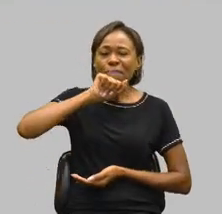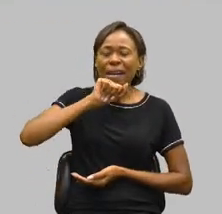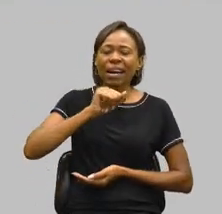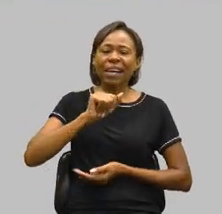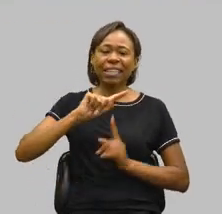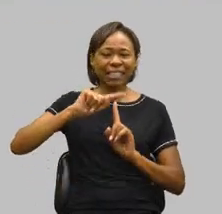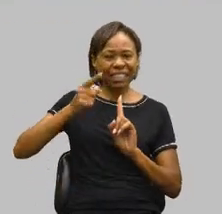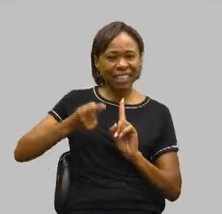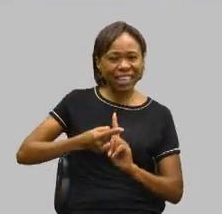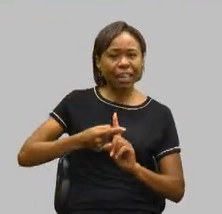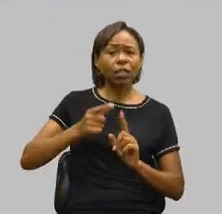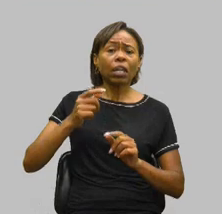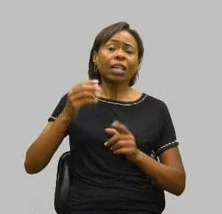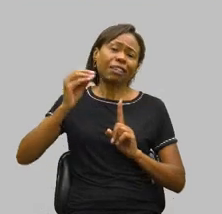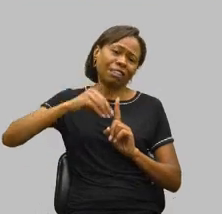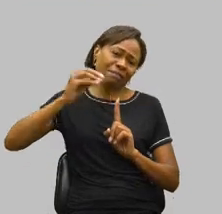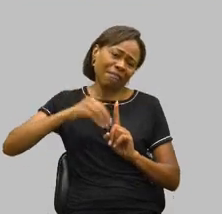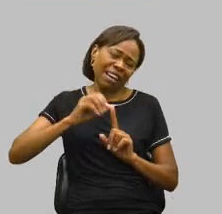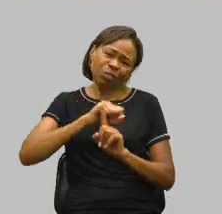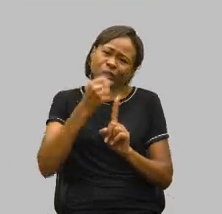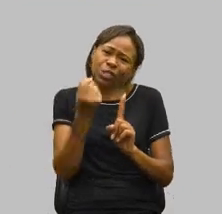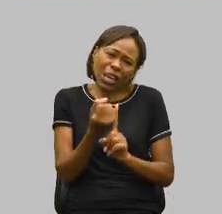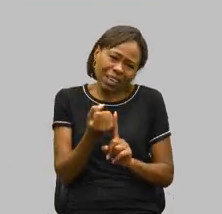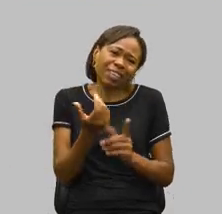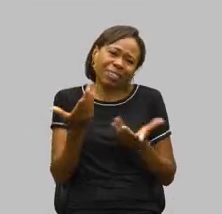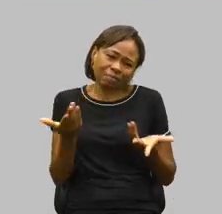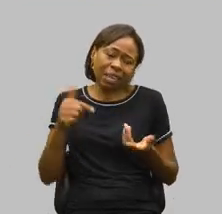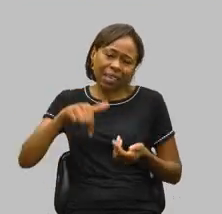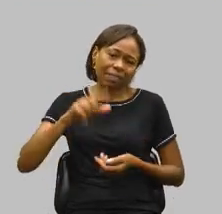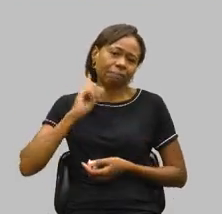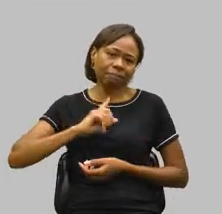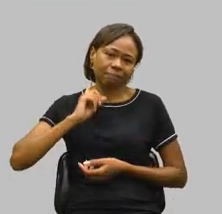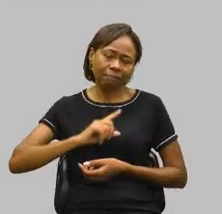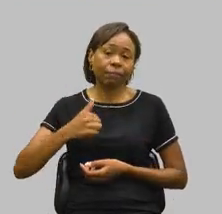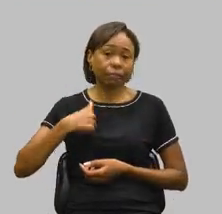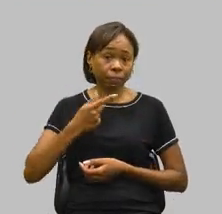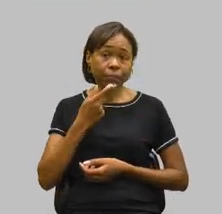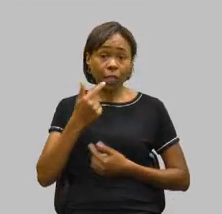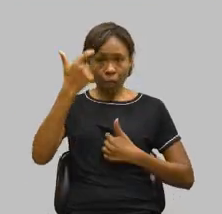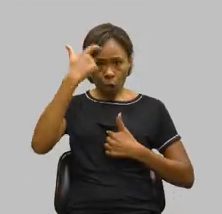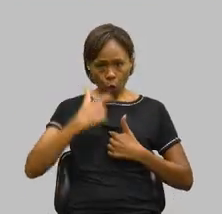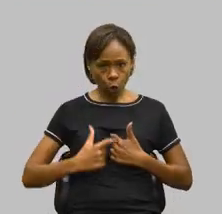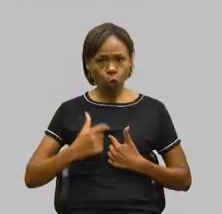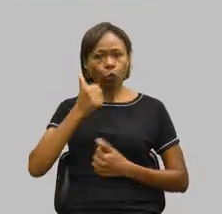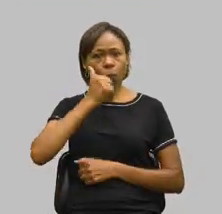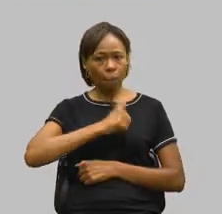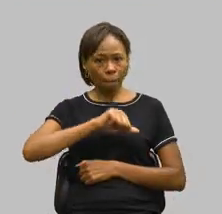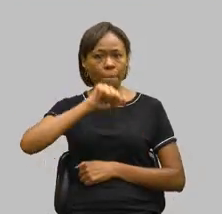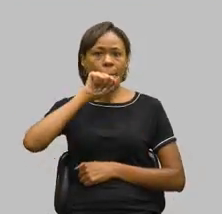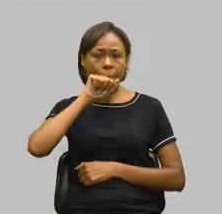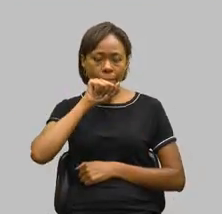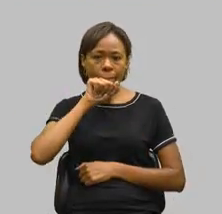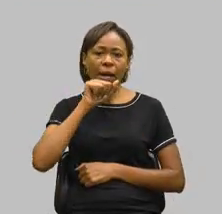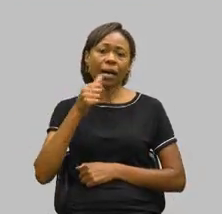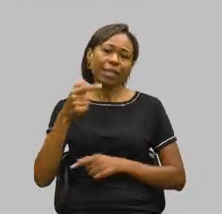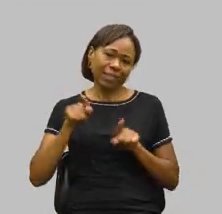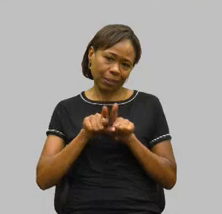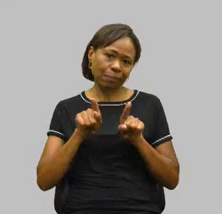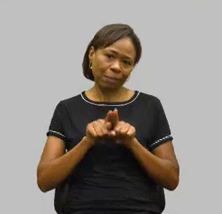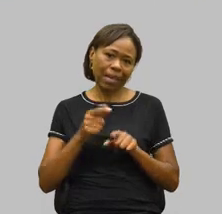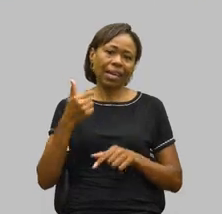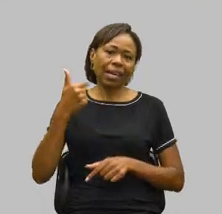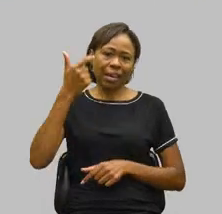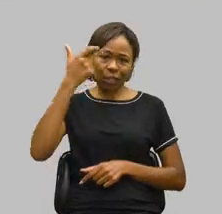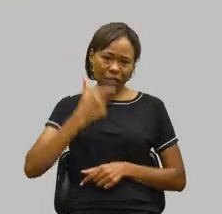vulnerabilidade social no âmbito do Estado de Minas Gerais eu posso falar aqui enquanto mãe que eu sou e enquanto secretária que